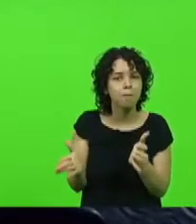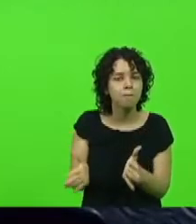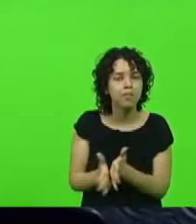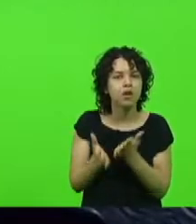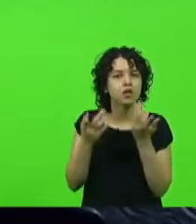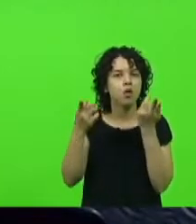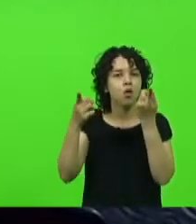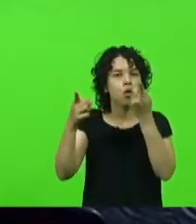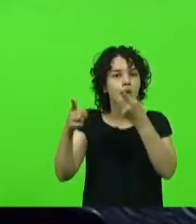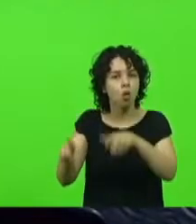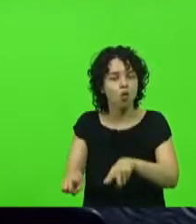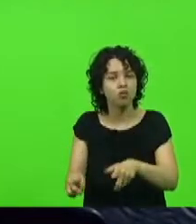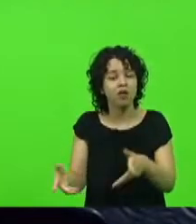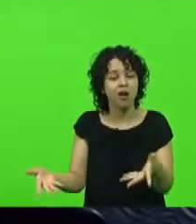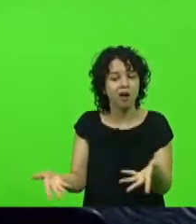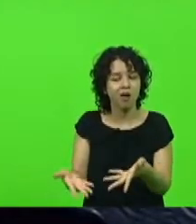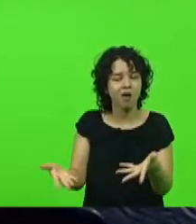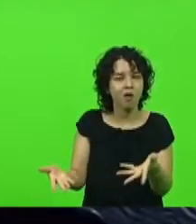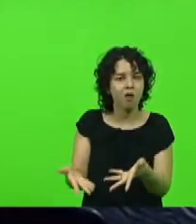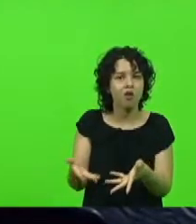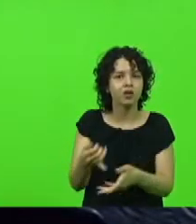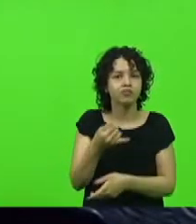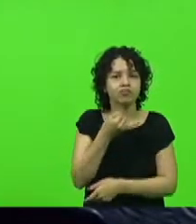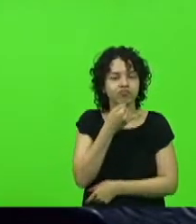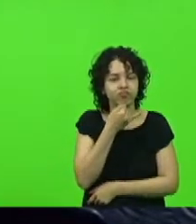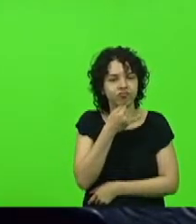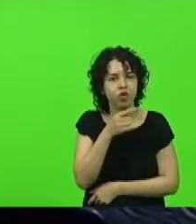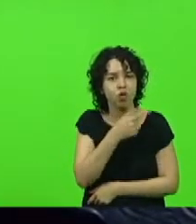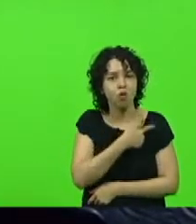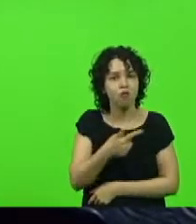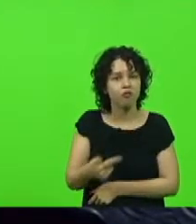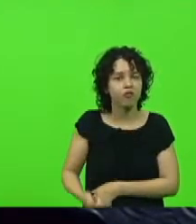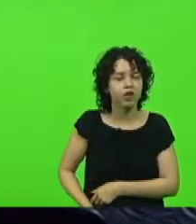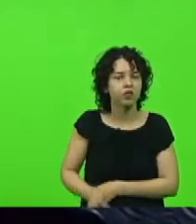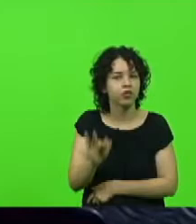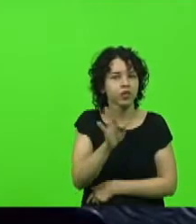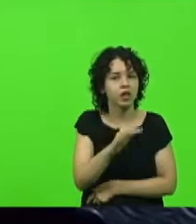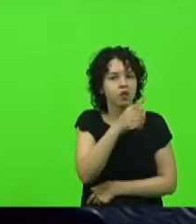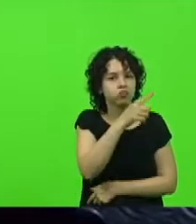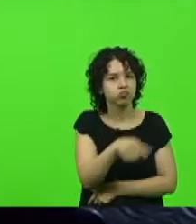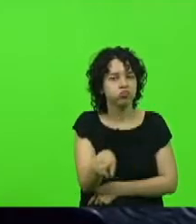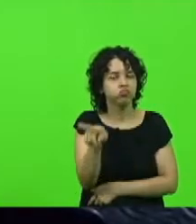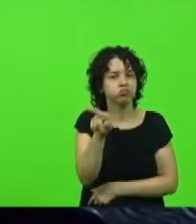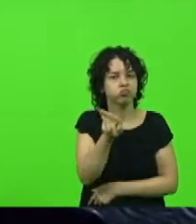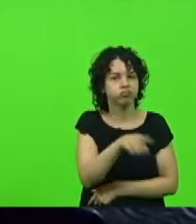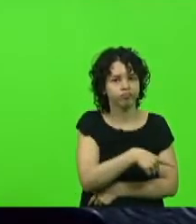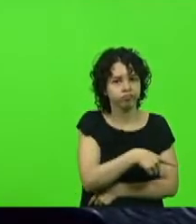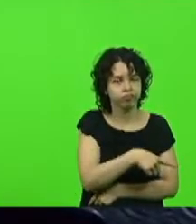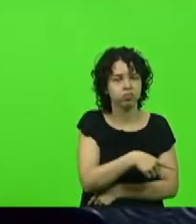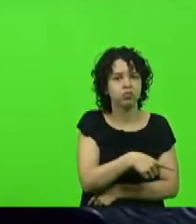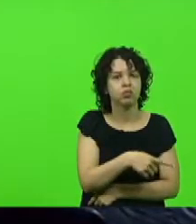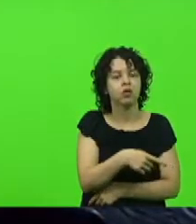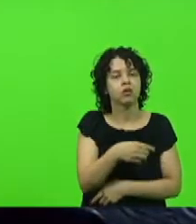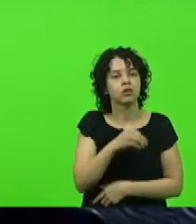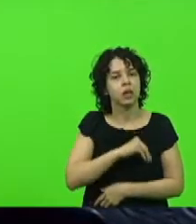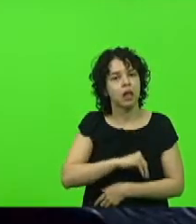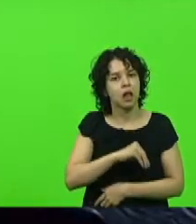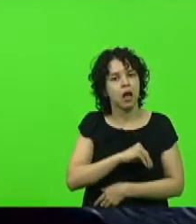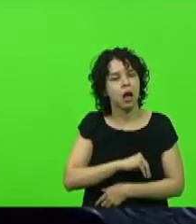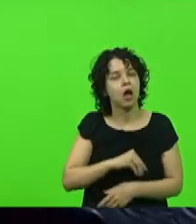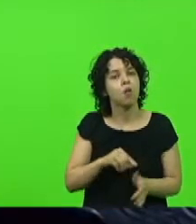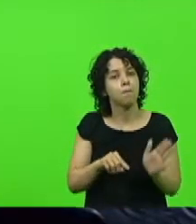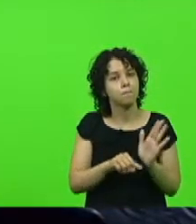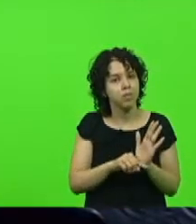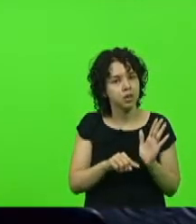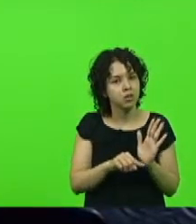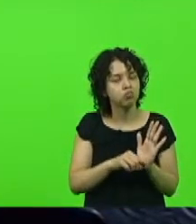foi recentemente extinto pelo governo federal. Porém, deve-se considerar que o salário mínimo tem um dos papéis mais relevantes